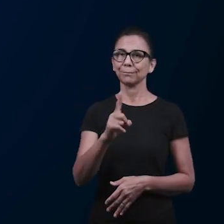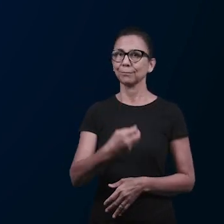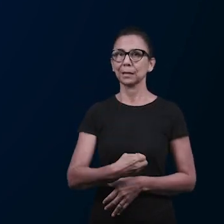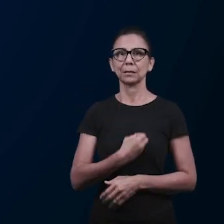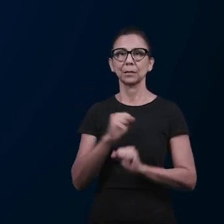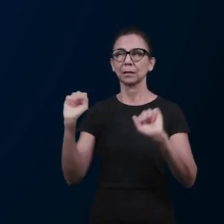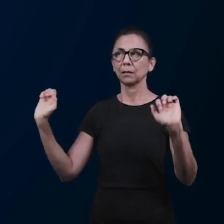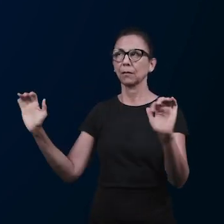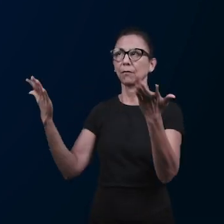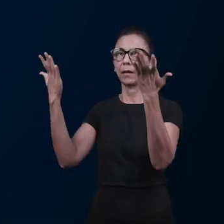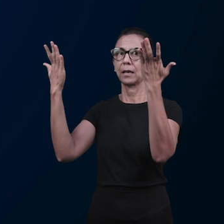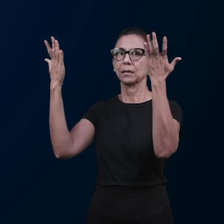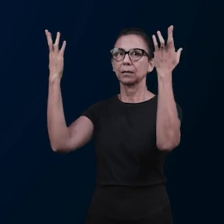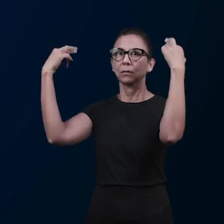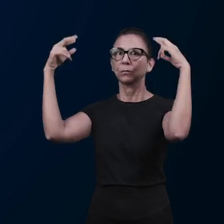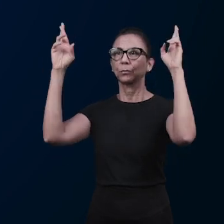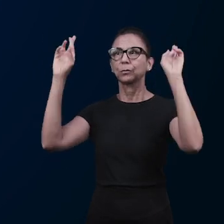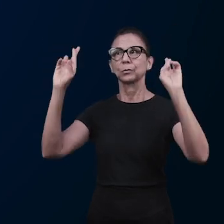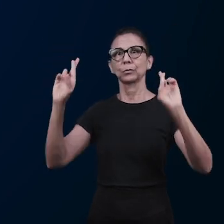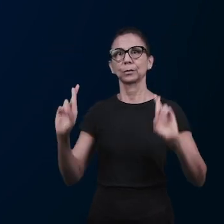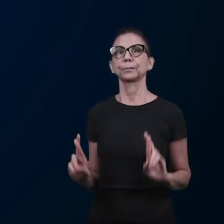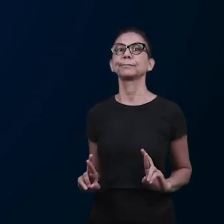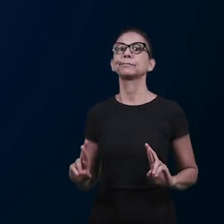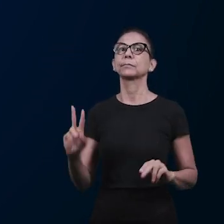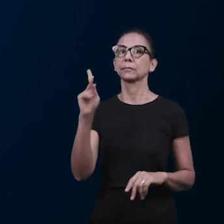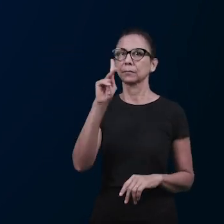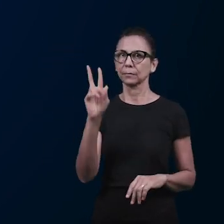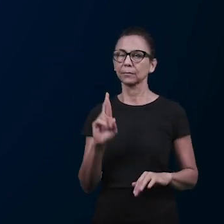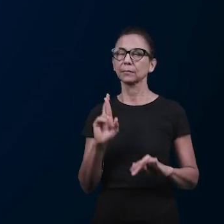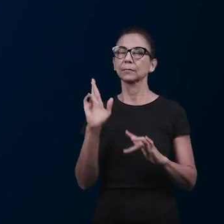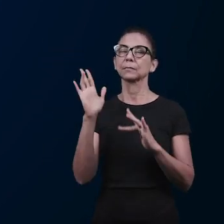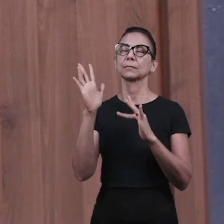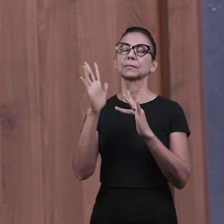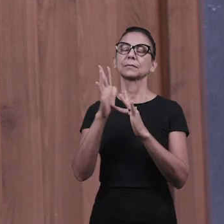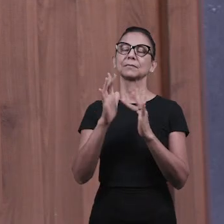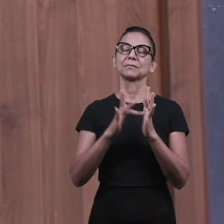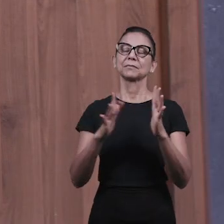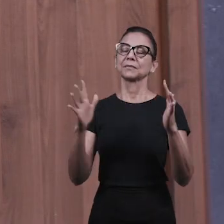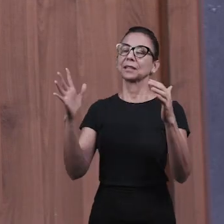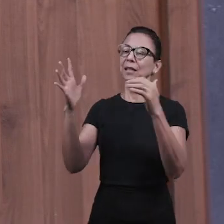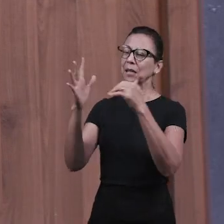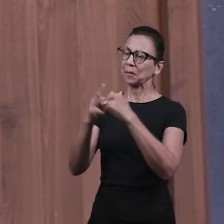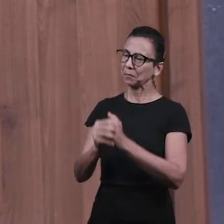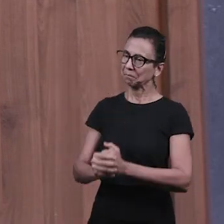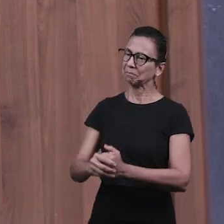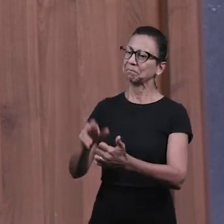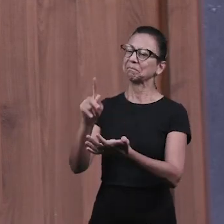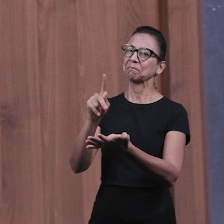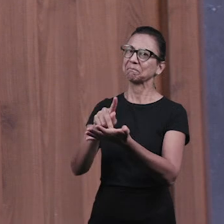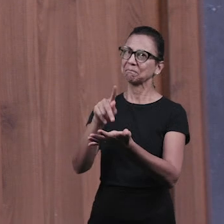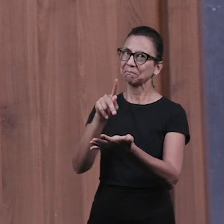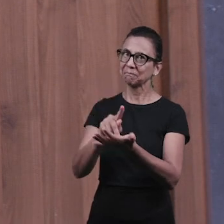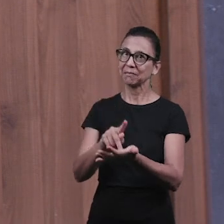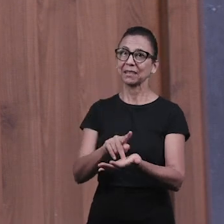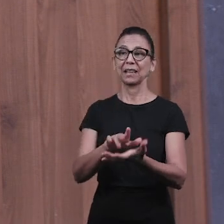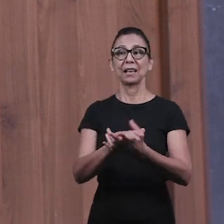da grande festa nas bodas do Cordeiro. A paz do Senhor. Amém, Tiago? É isso mesmo. Este é o perigo